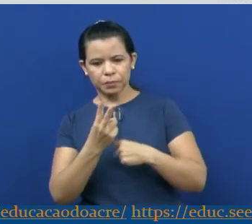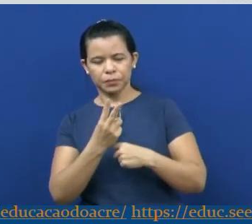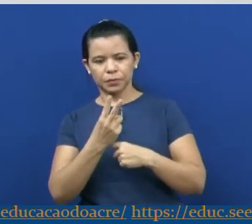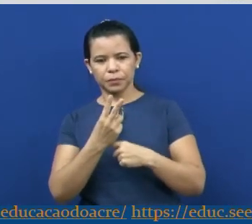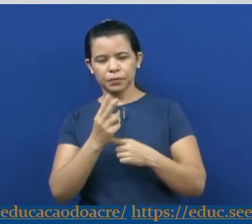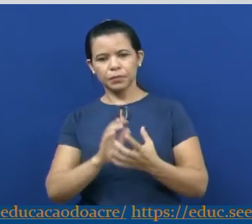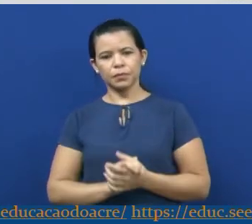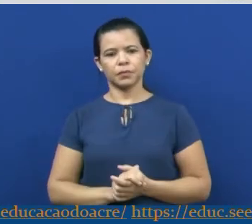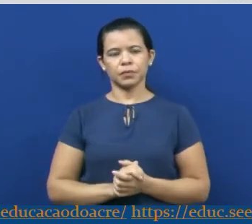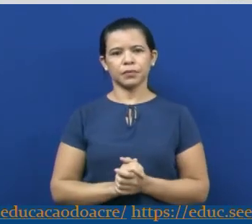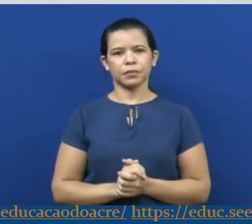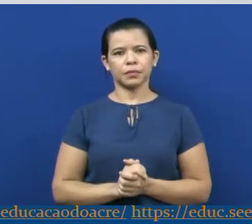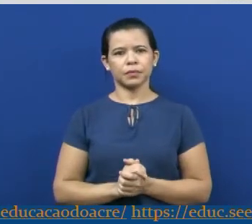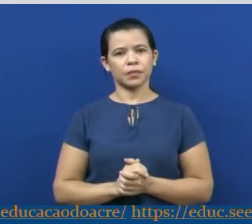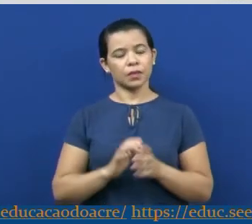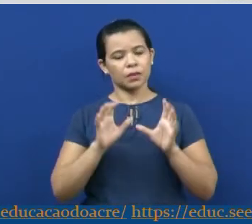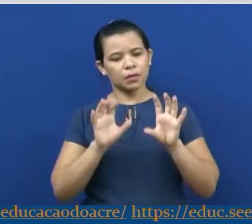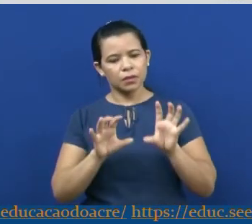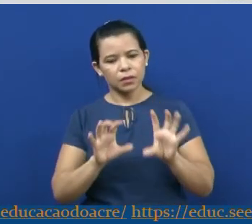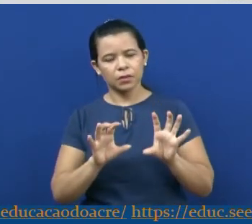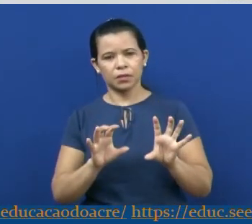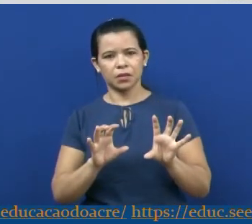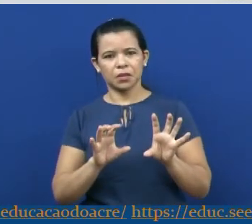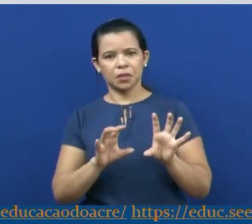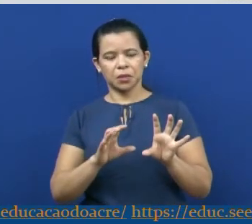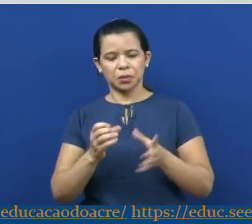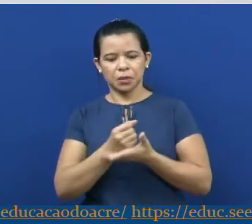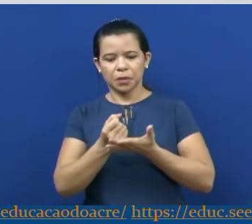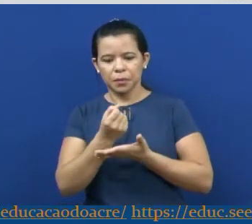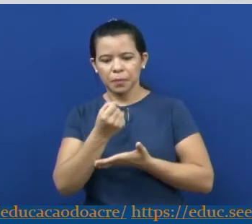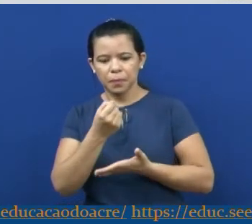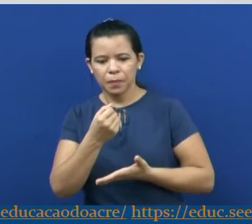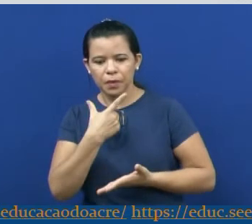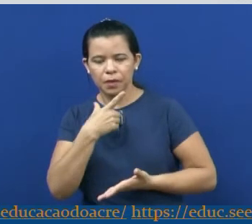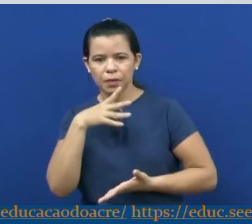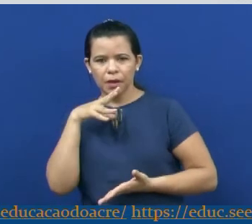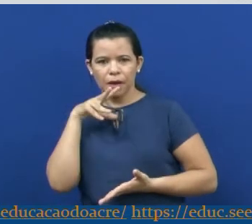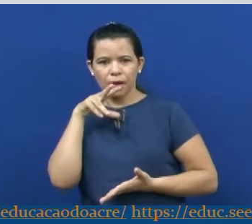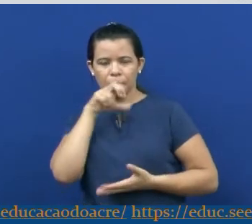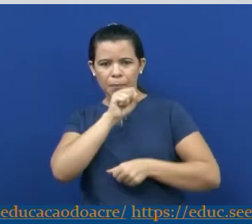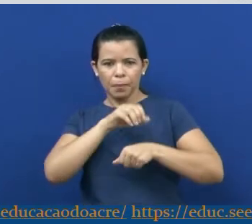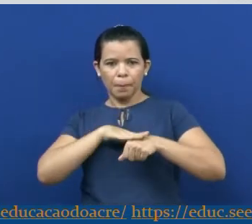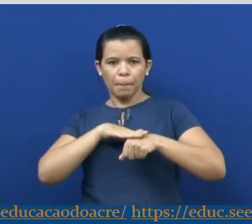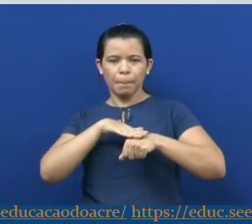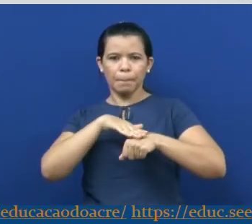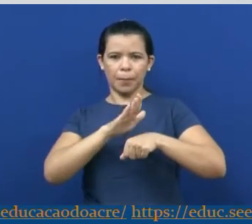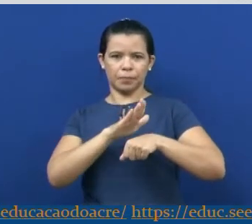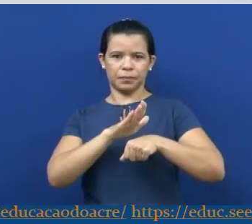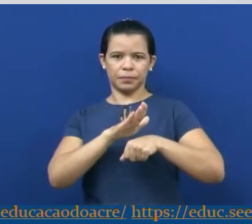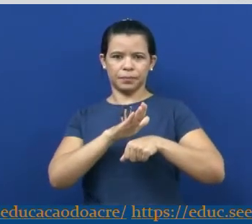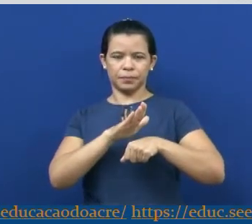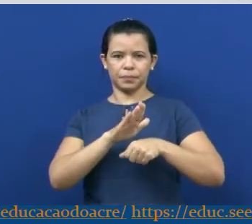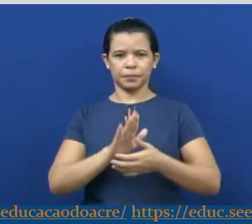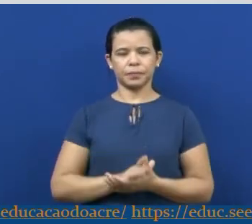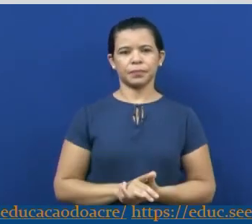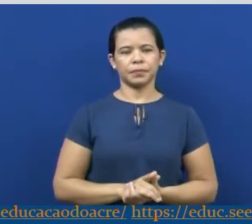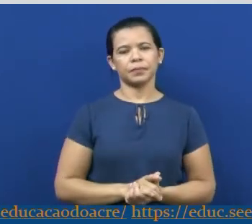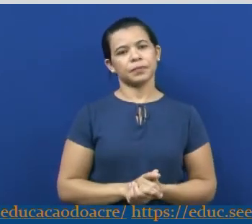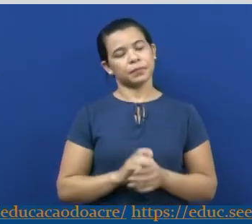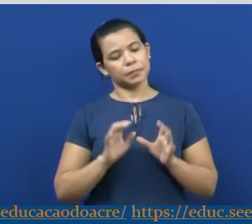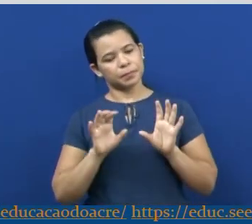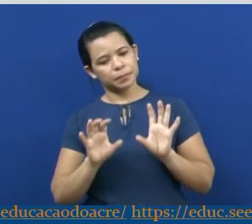e, consequentemente, aumento da eficácia ou segurança do tratamento. Em outras